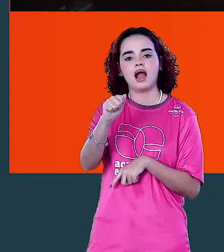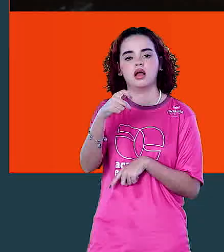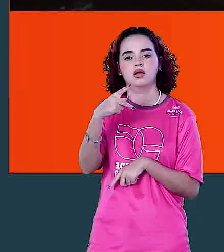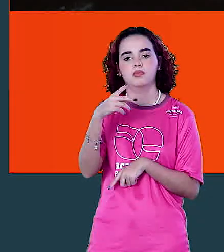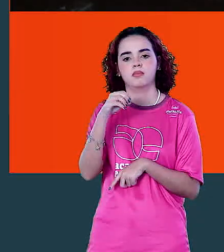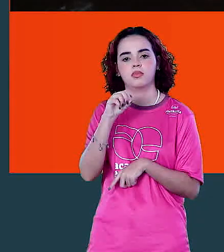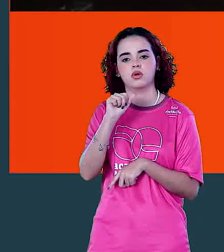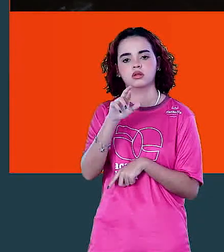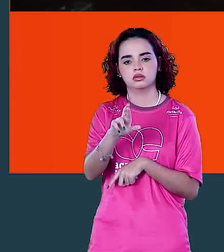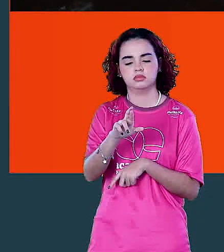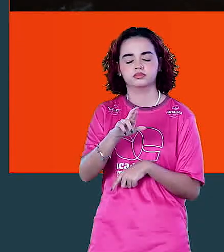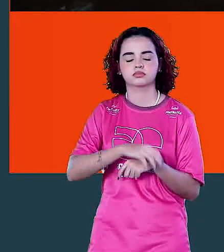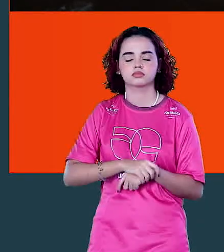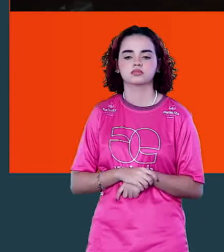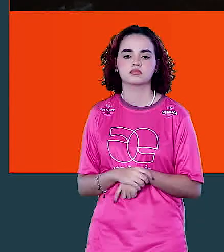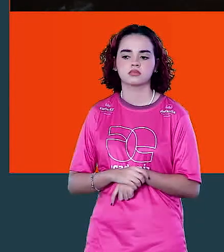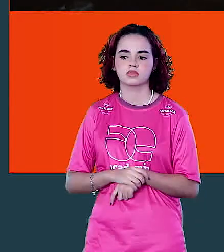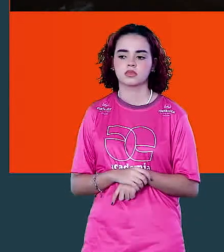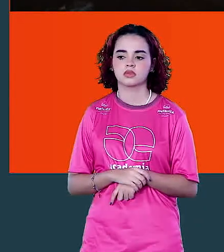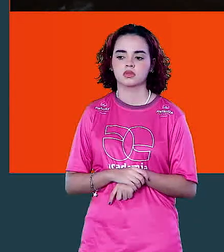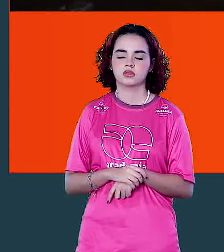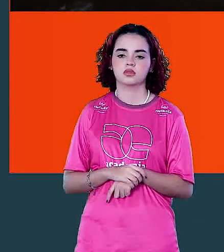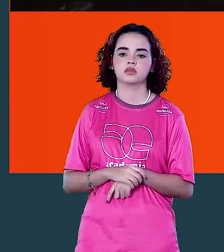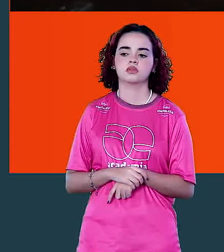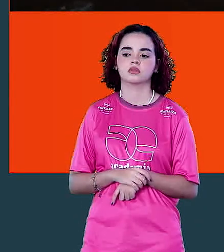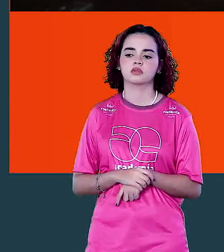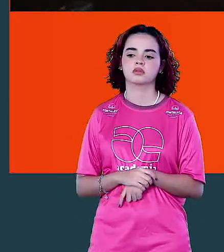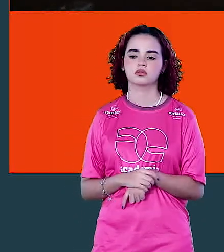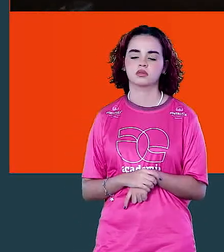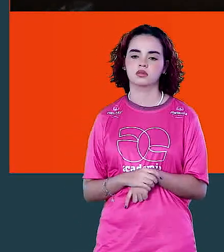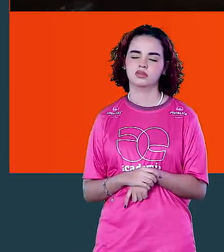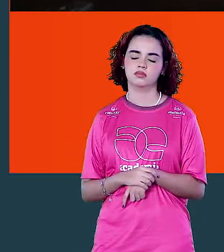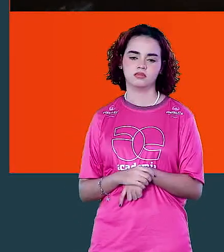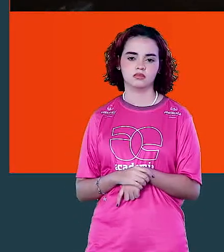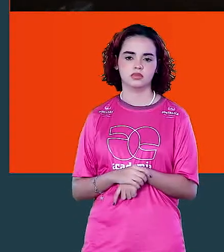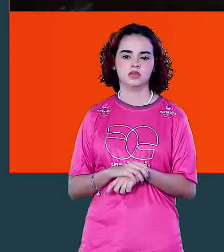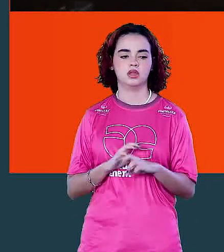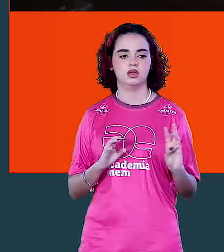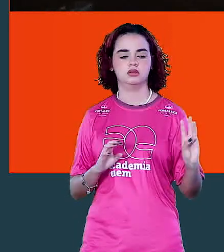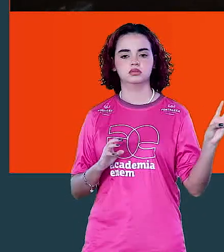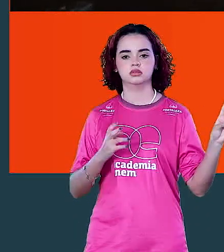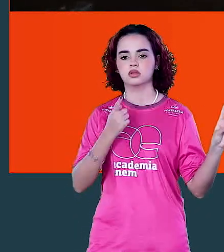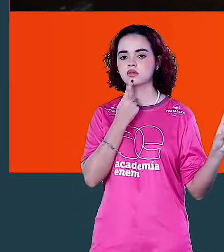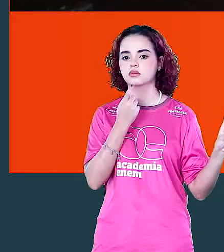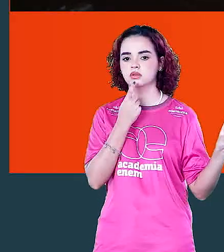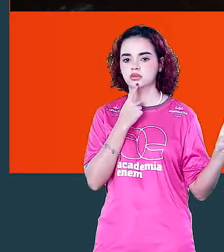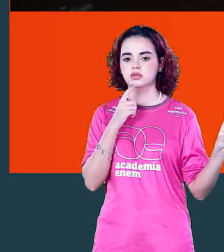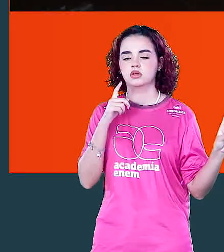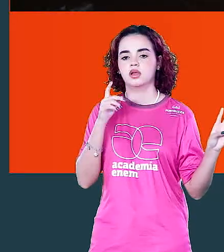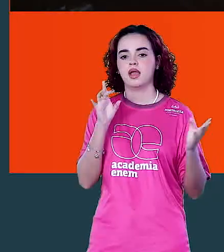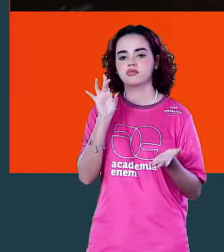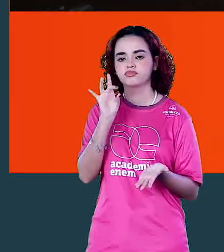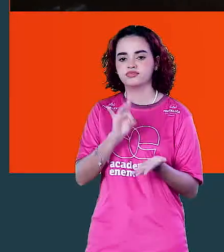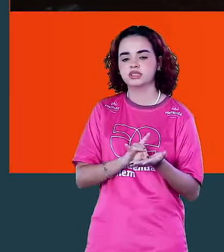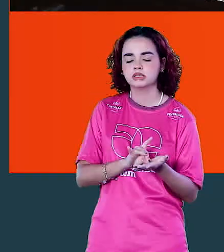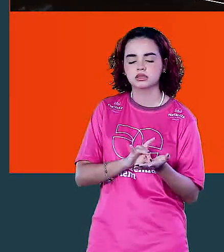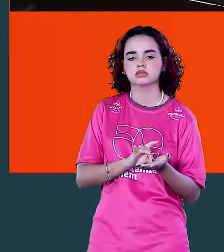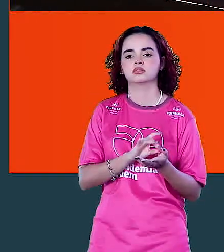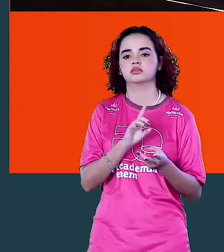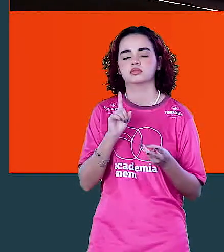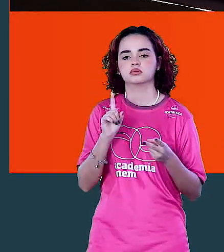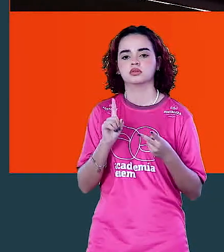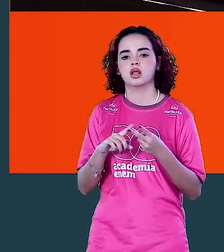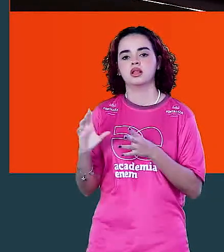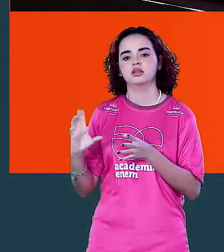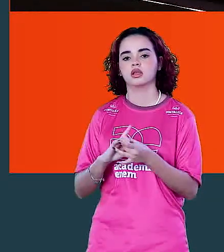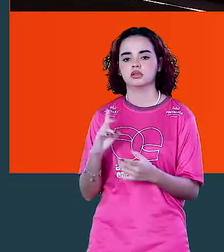são apolares. É uma dessas três, ó. Ou é dipolo permanente, ou é ligação